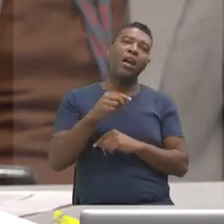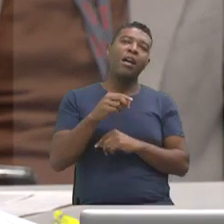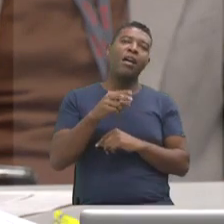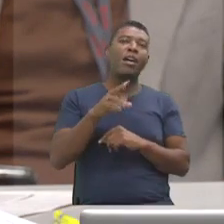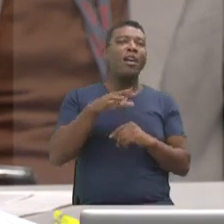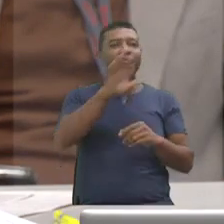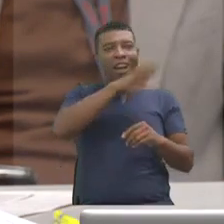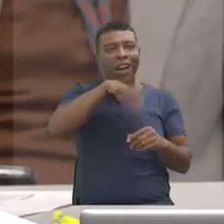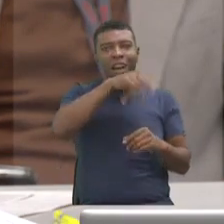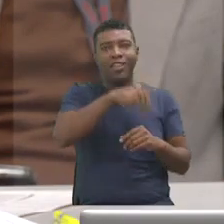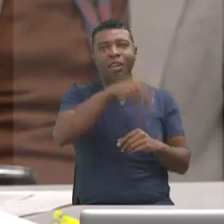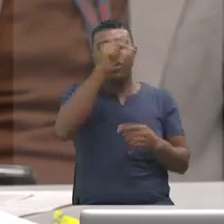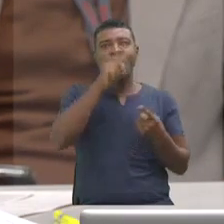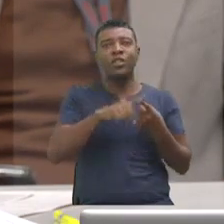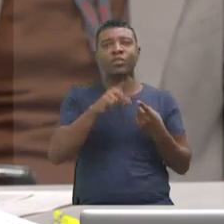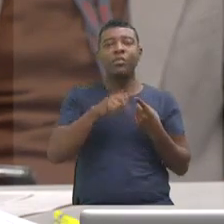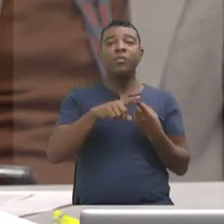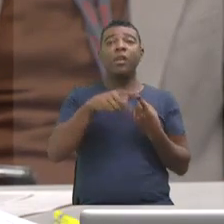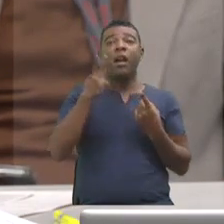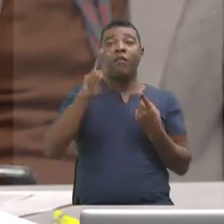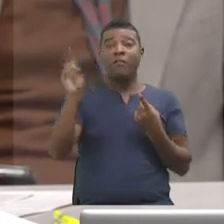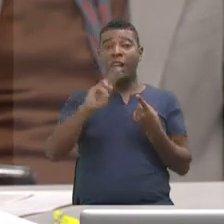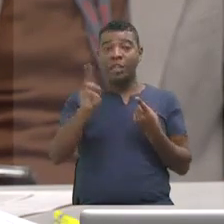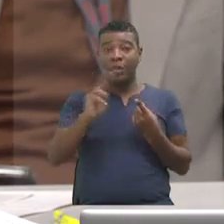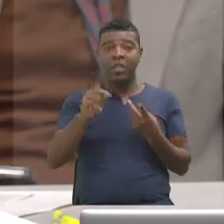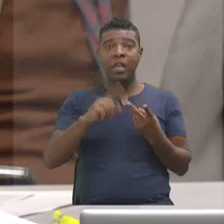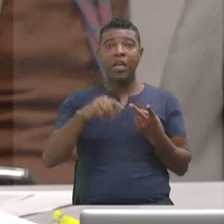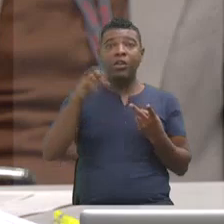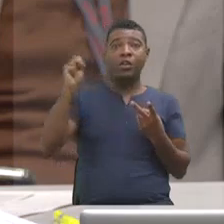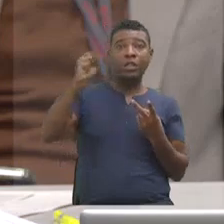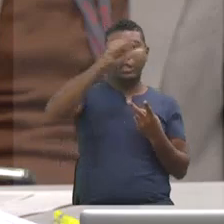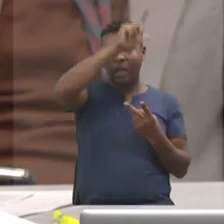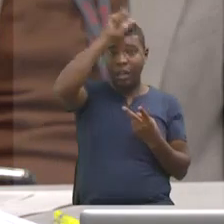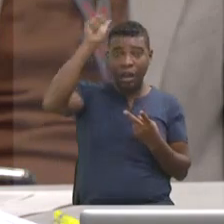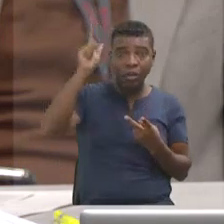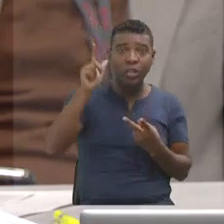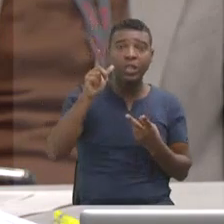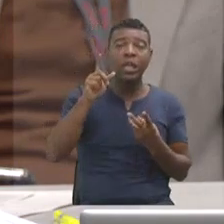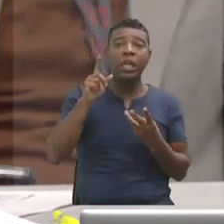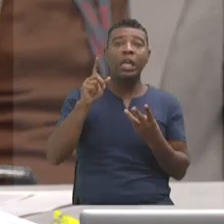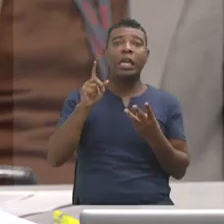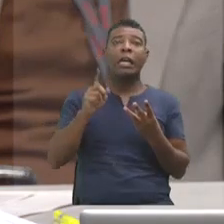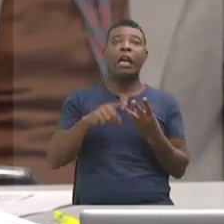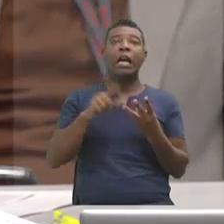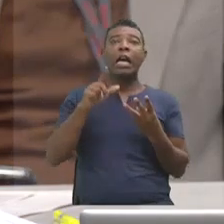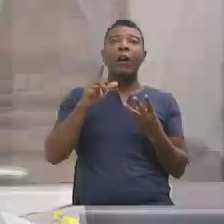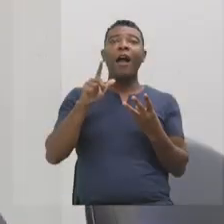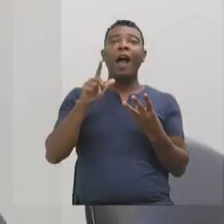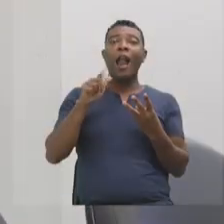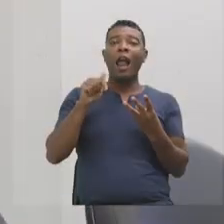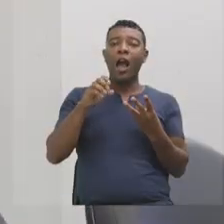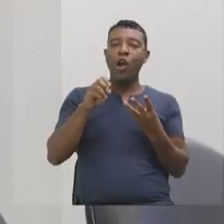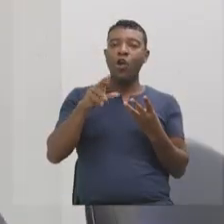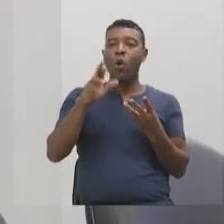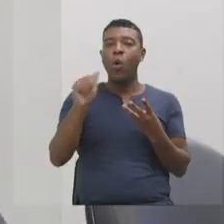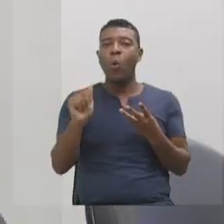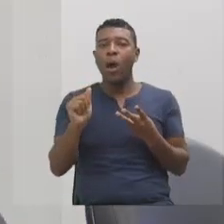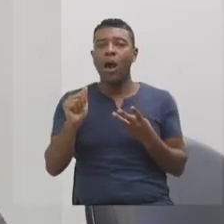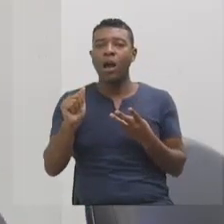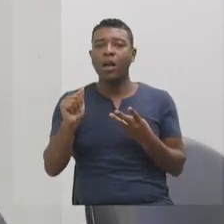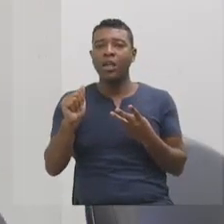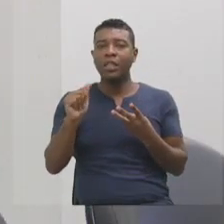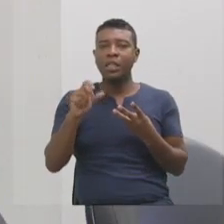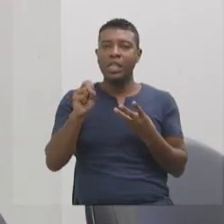Vespasiano e Lagoa Santa busca esse crescimento Fico Feliz da relação Lagoa Santa com Vespasiano muito